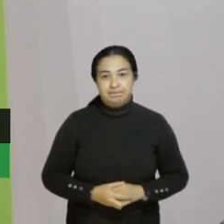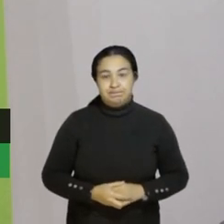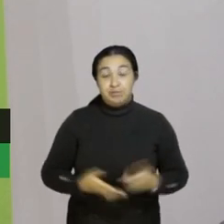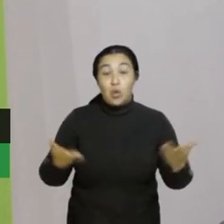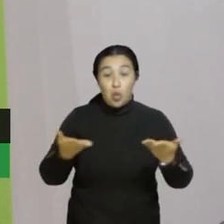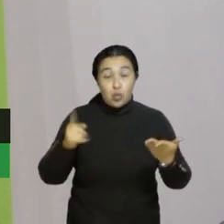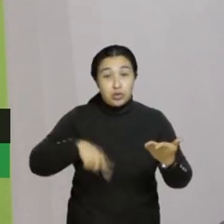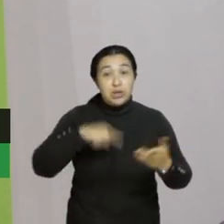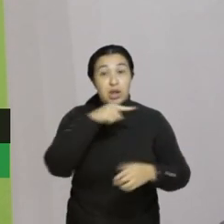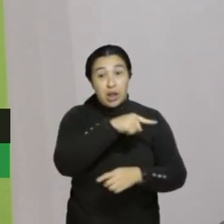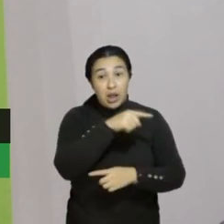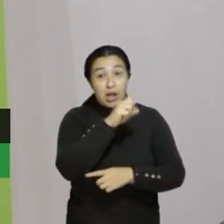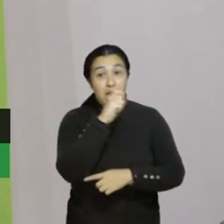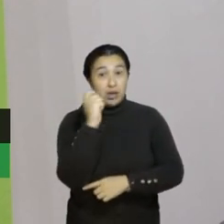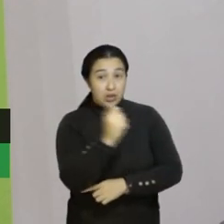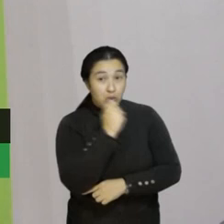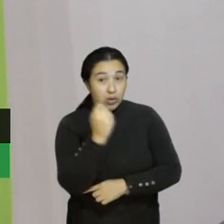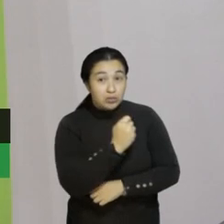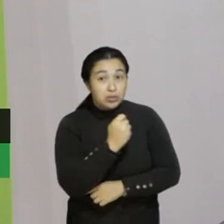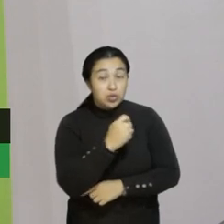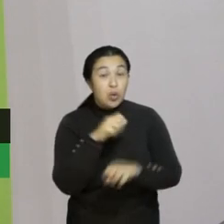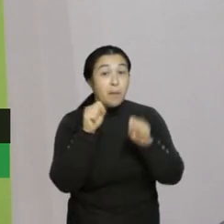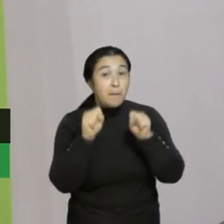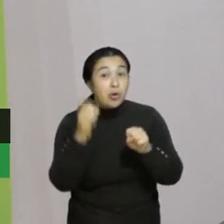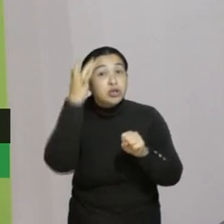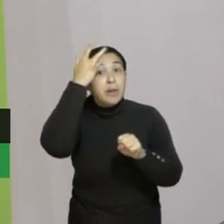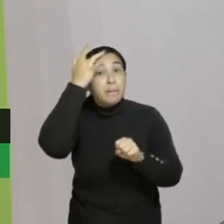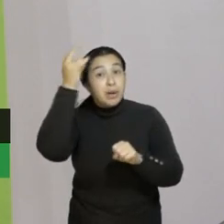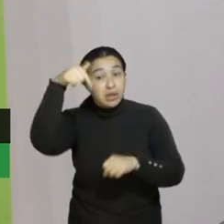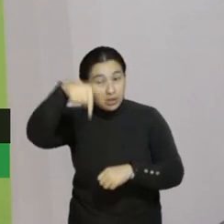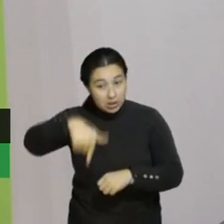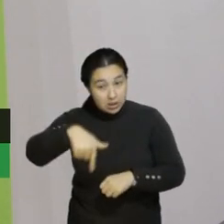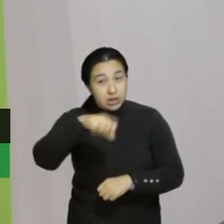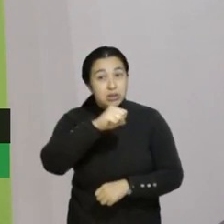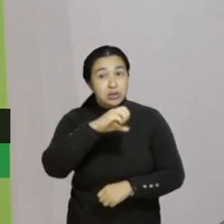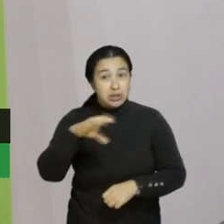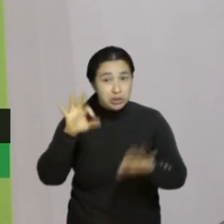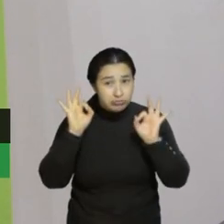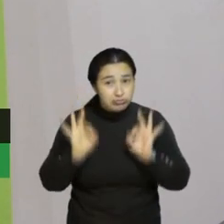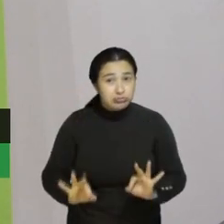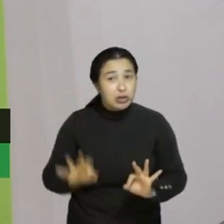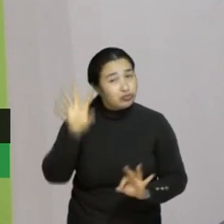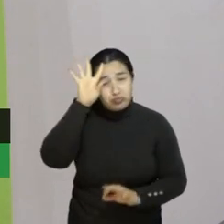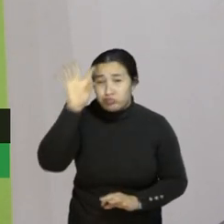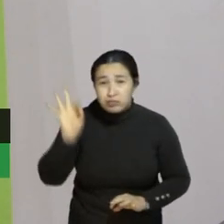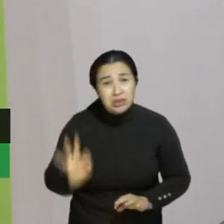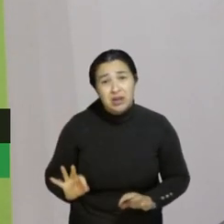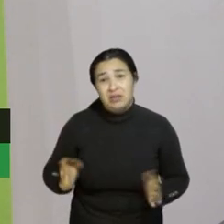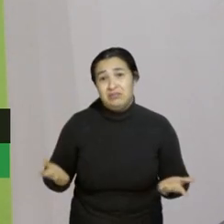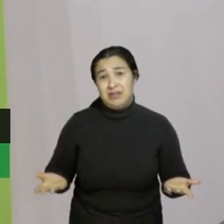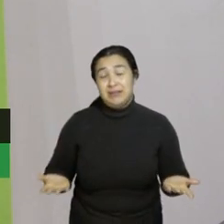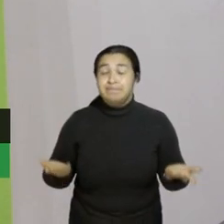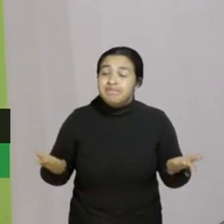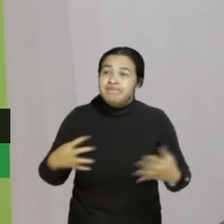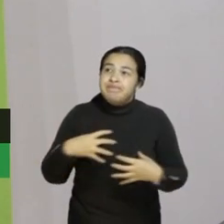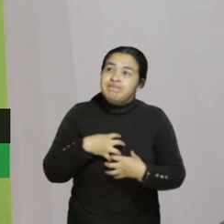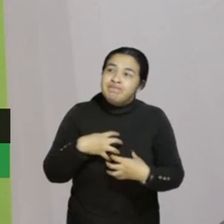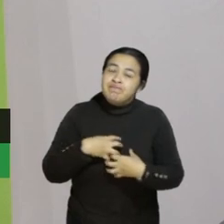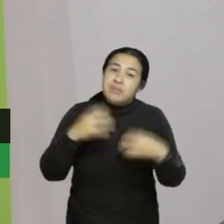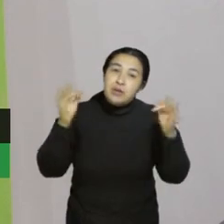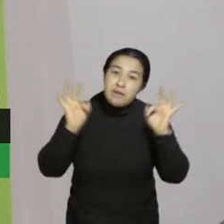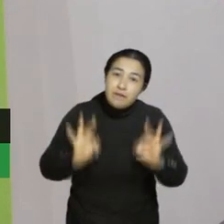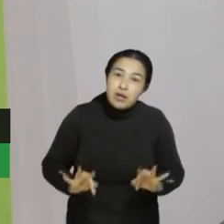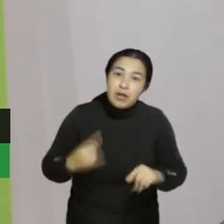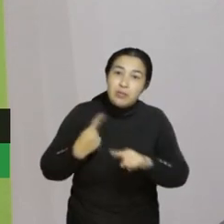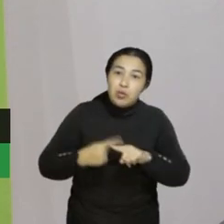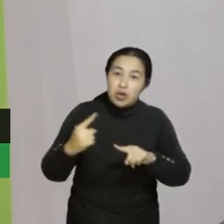Grande do Sul, gente. Amanhã pode ser nós. A gente não sabe. Então eu fico muito feliz pela